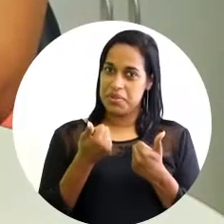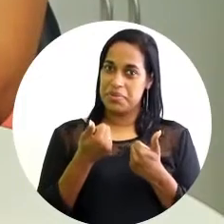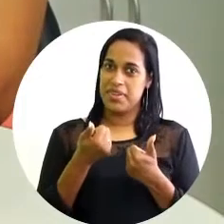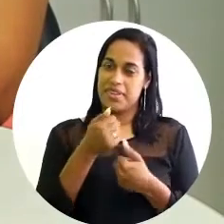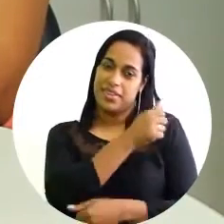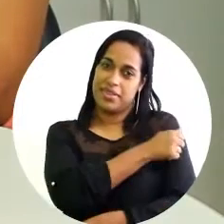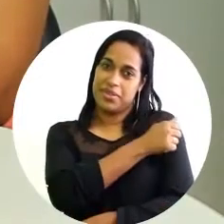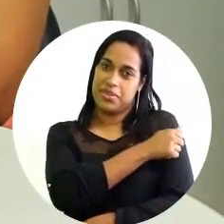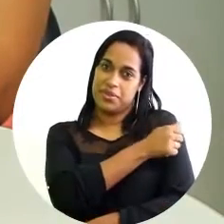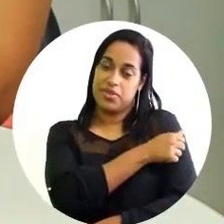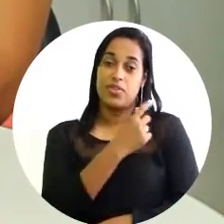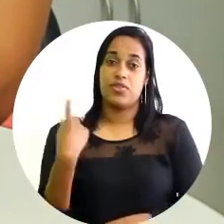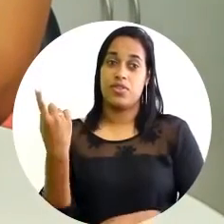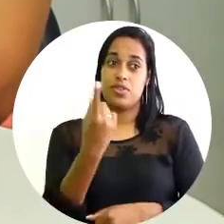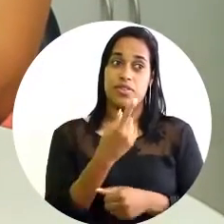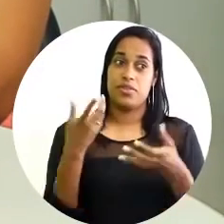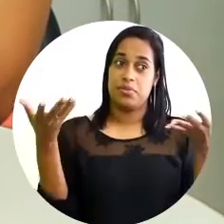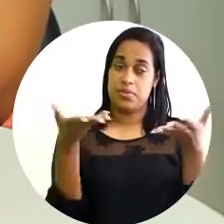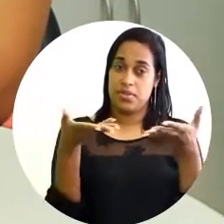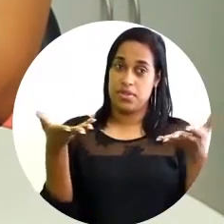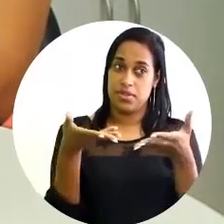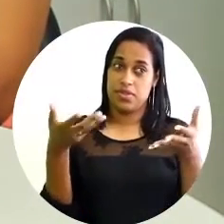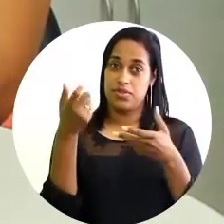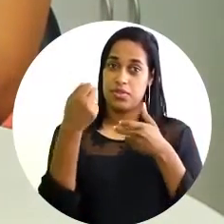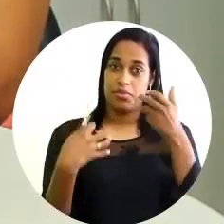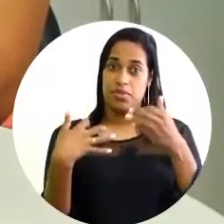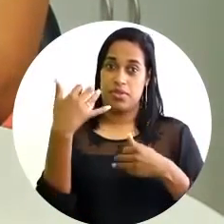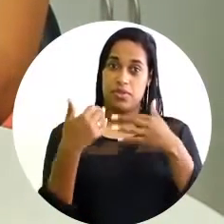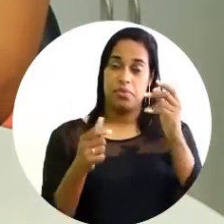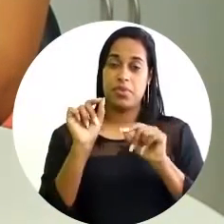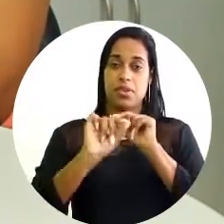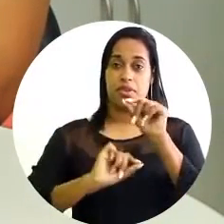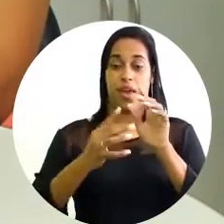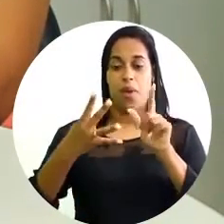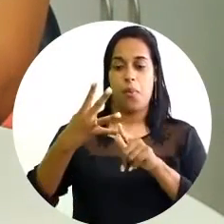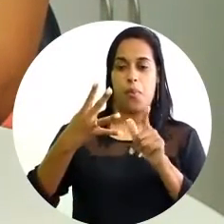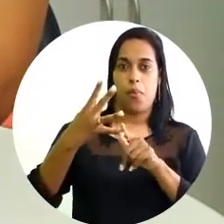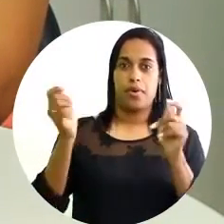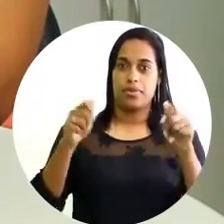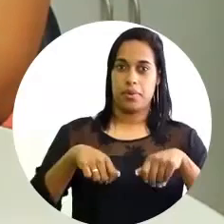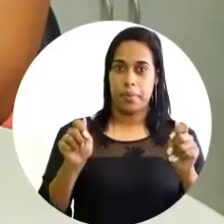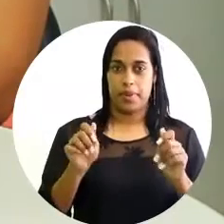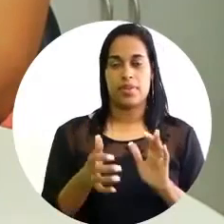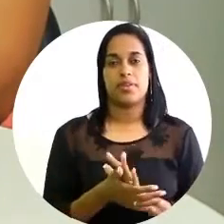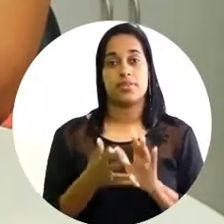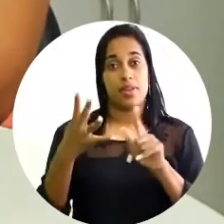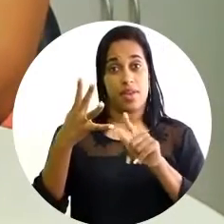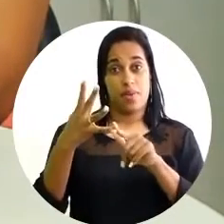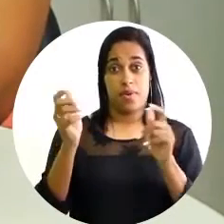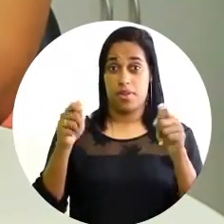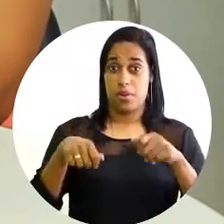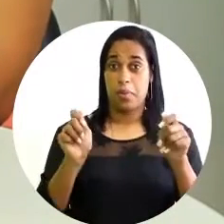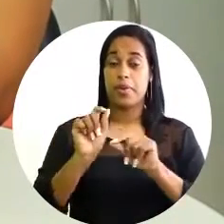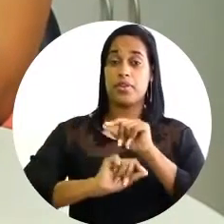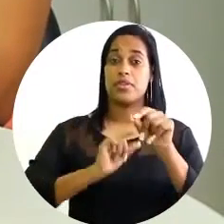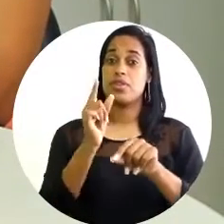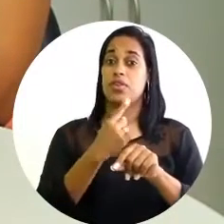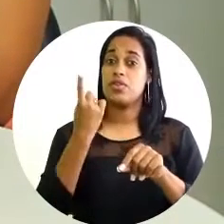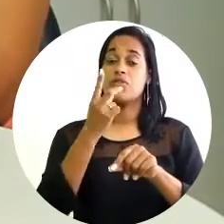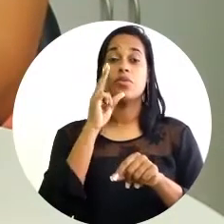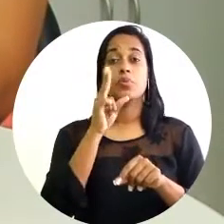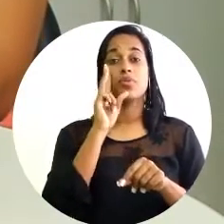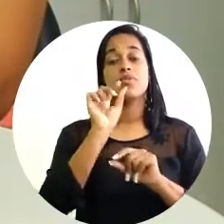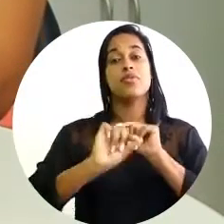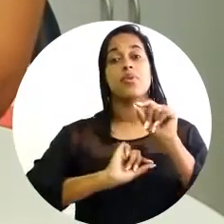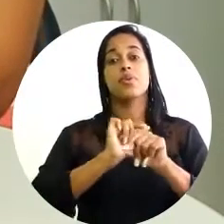Olá pessoal, tudo bem? Nós estamos aqui hoje para falarmos sobre a quarta competência. A quarta competência nós vamos